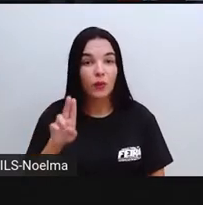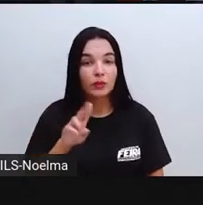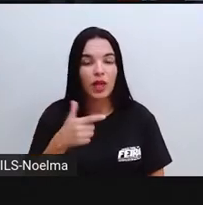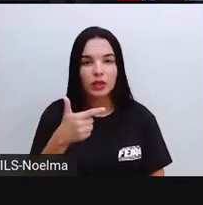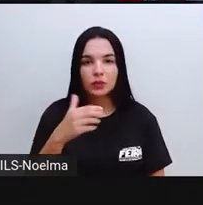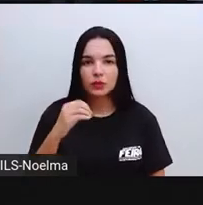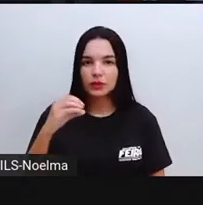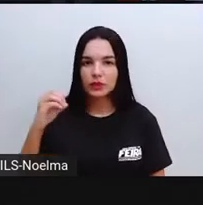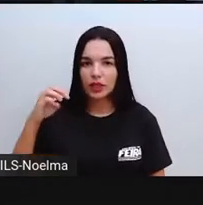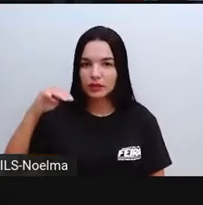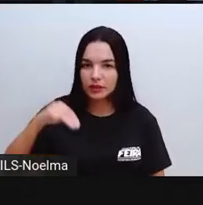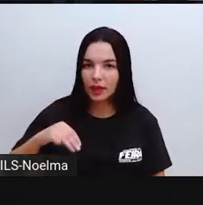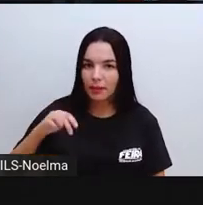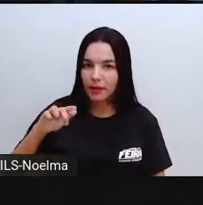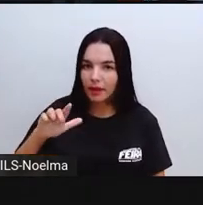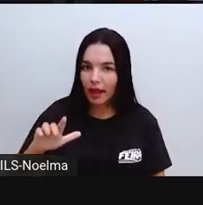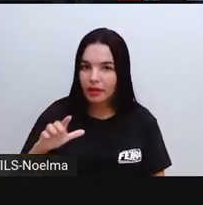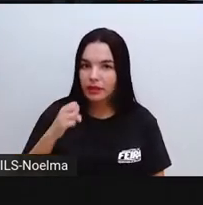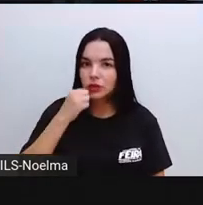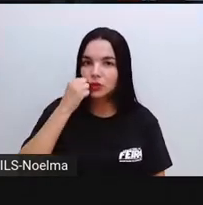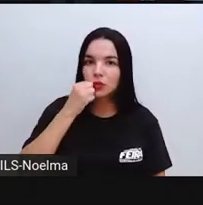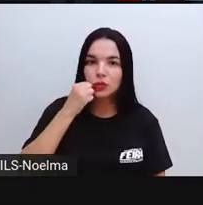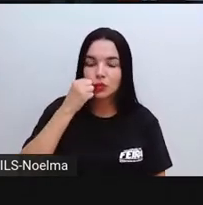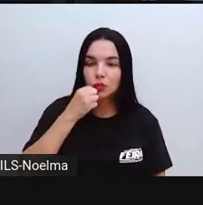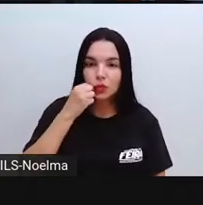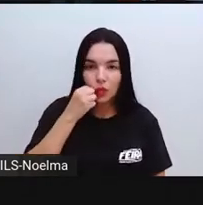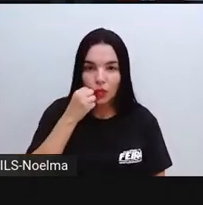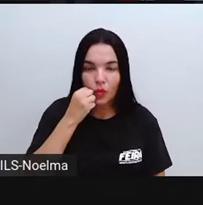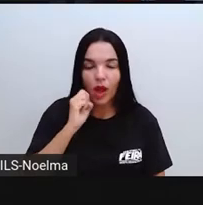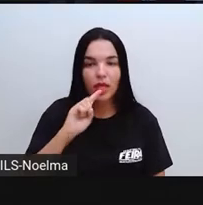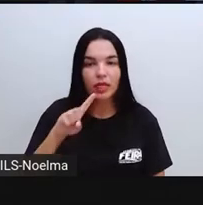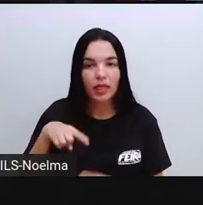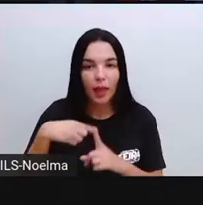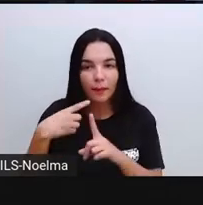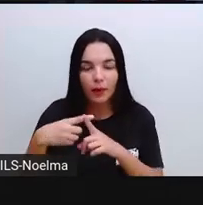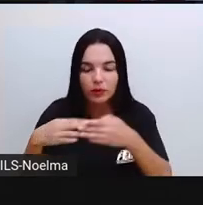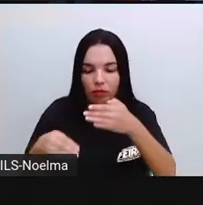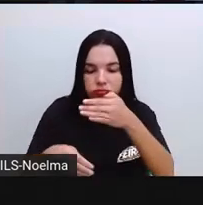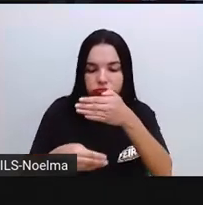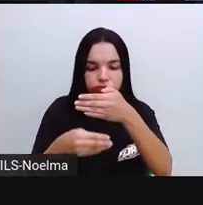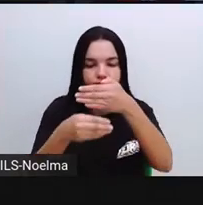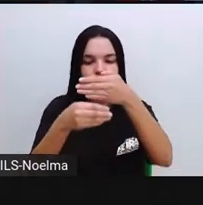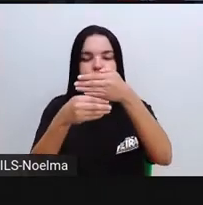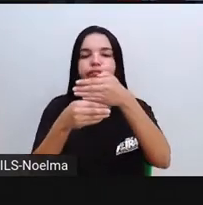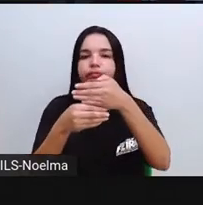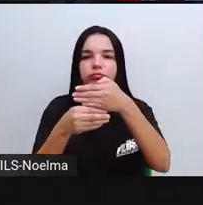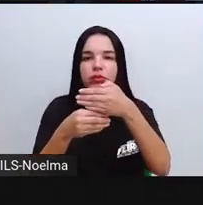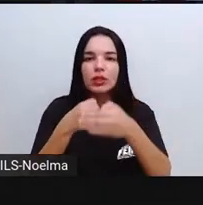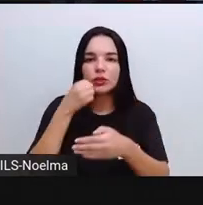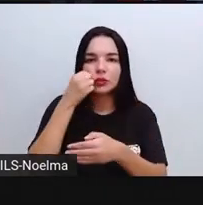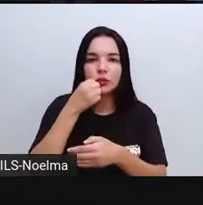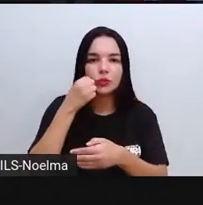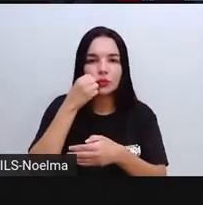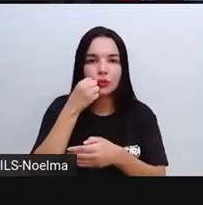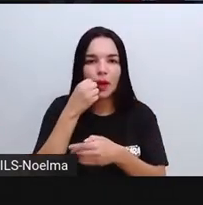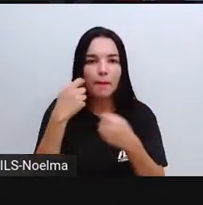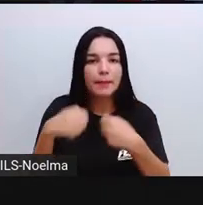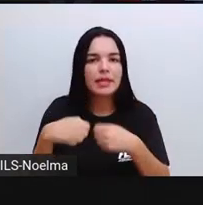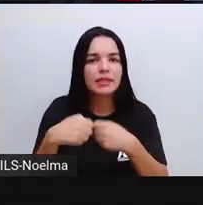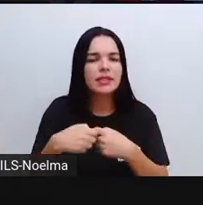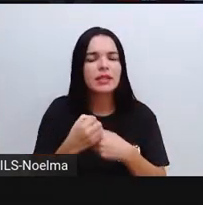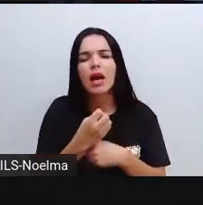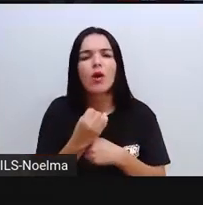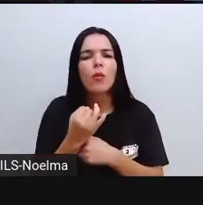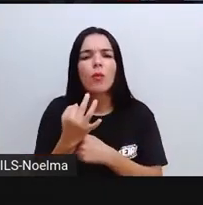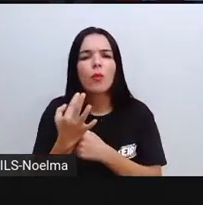e completa com água para fazer 1 l de suco ajude a comprar a quantidade de água que ela